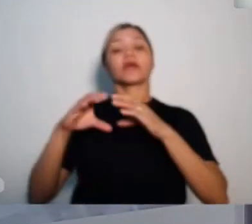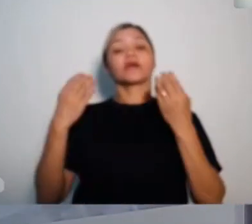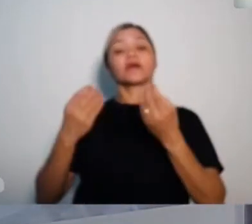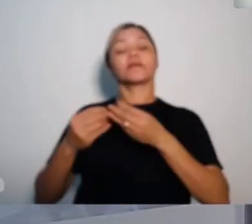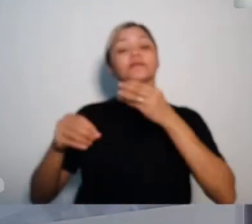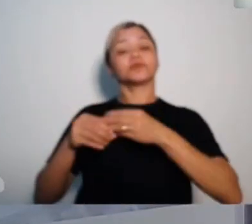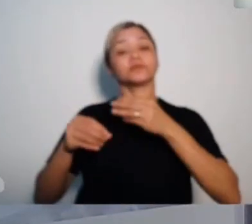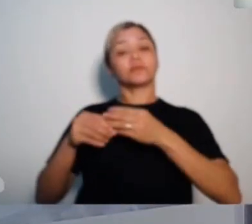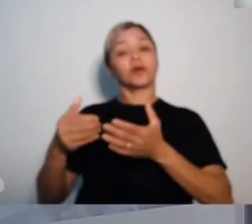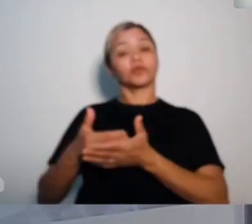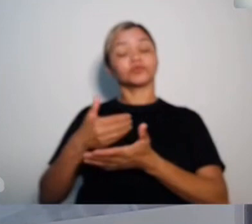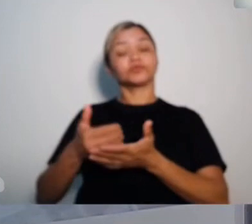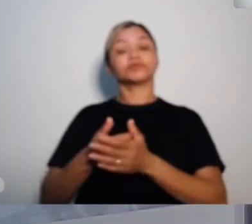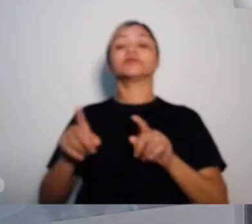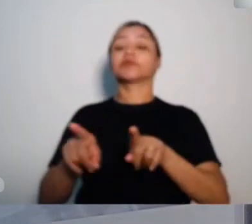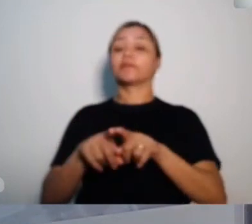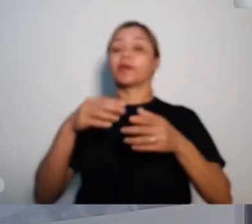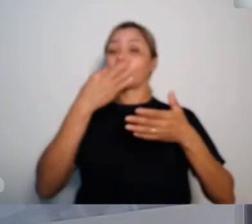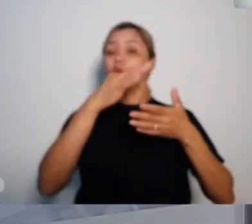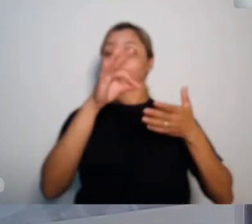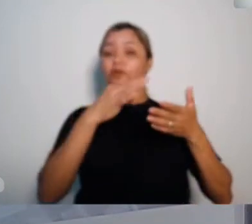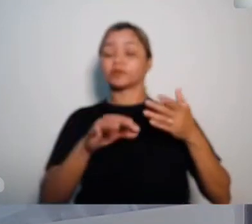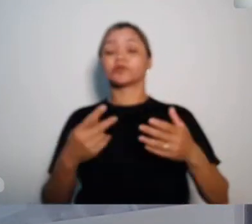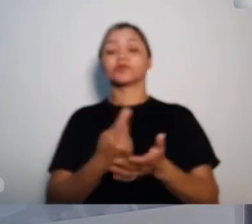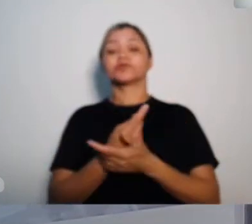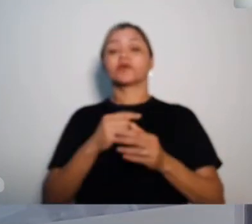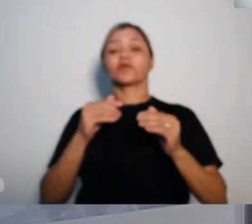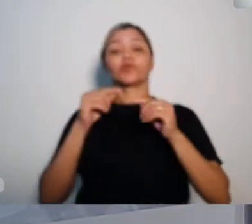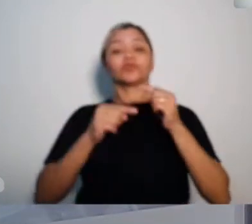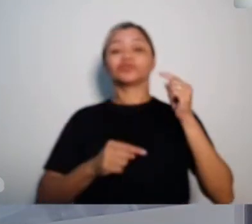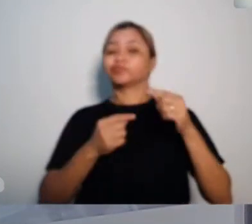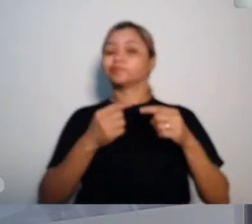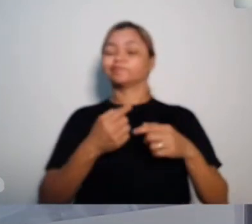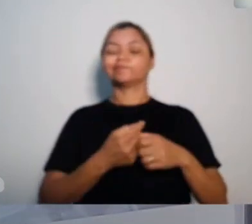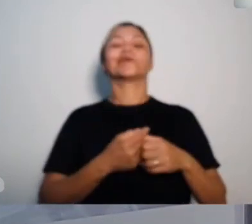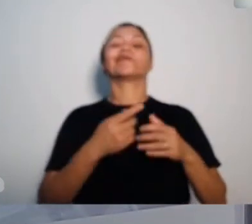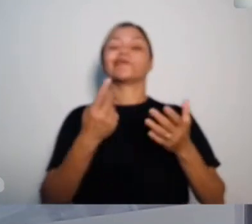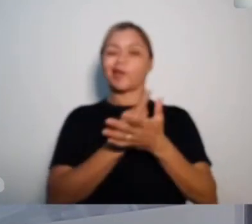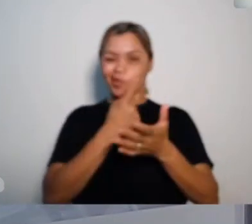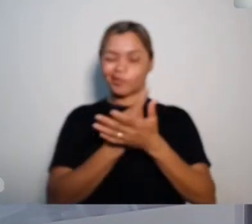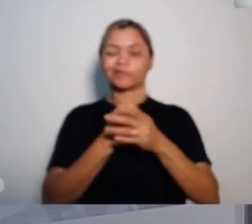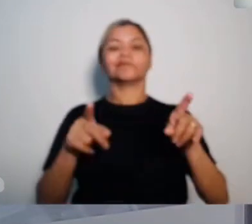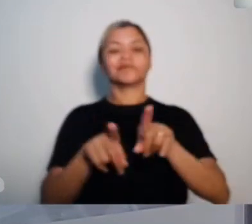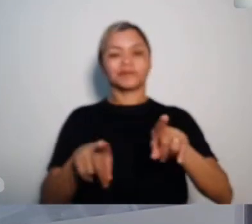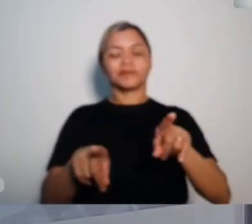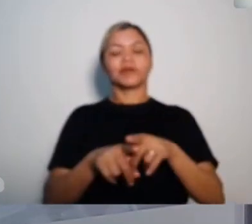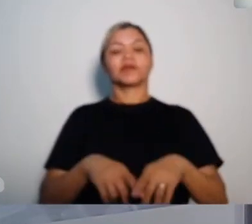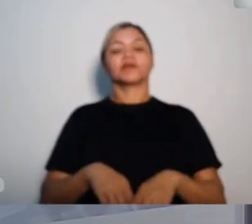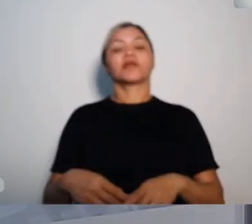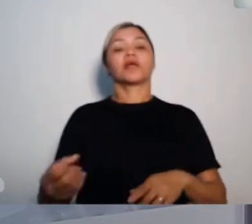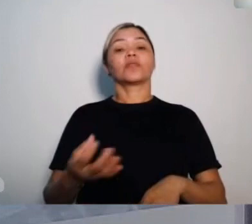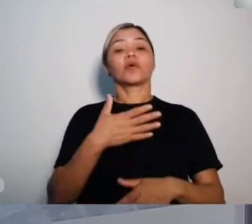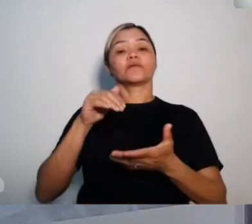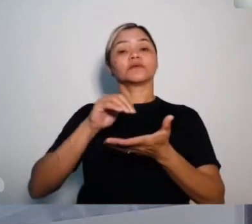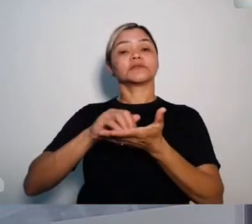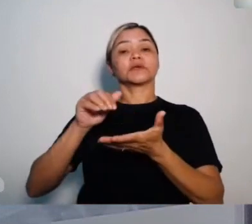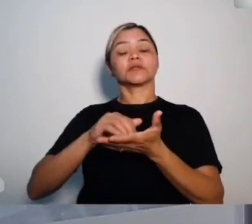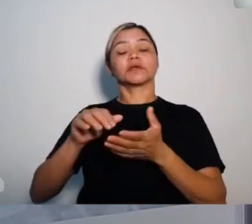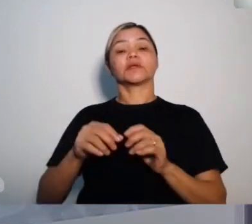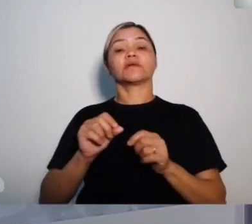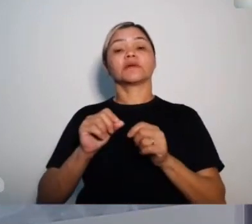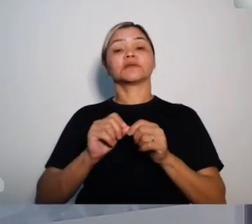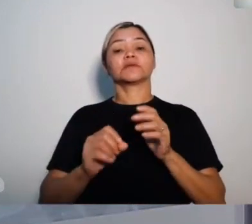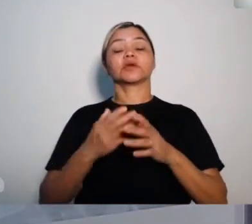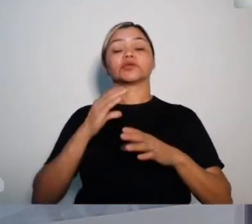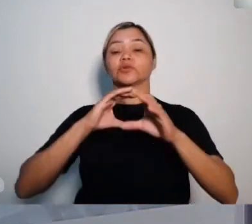E também a outra correção, que houve divergências também na nova secretaria que se pretende criar, de